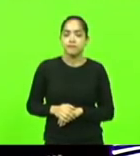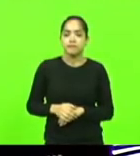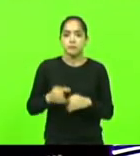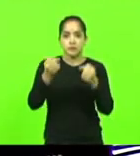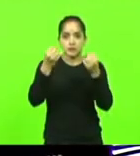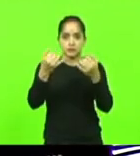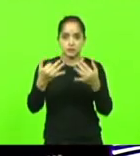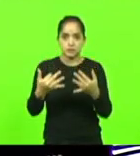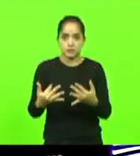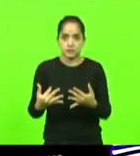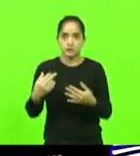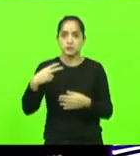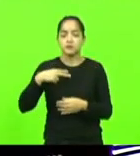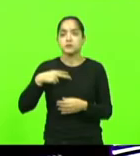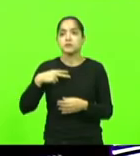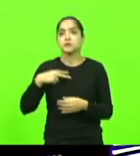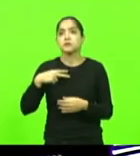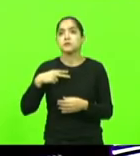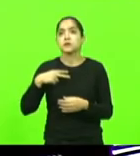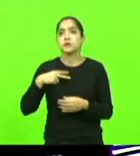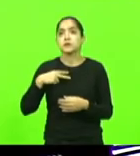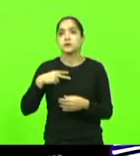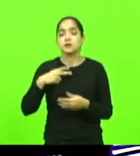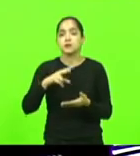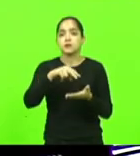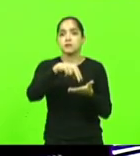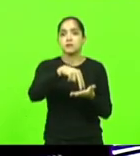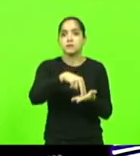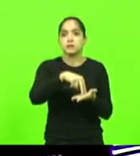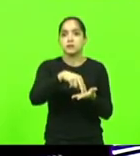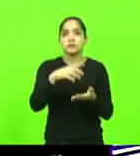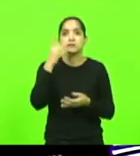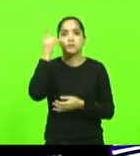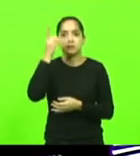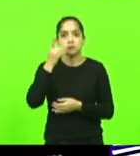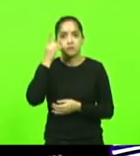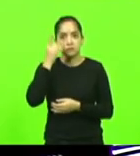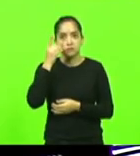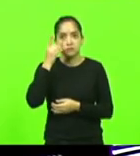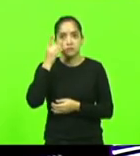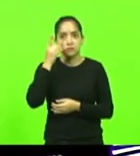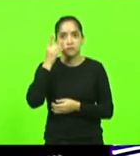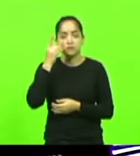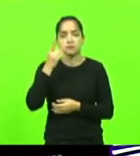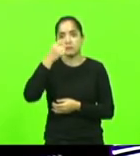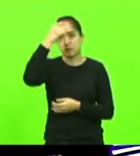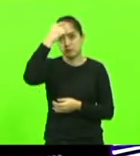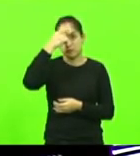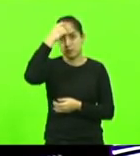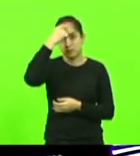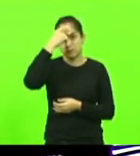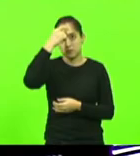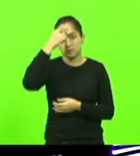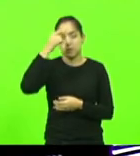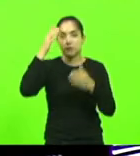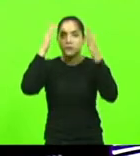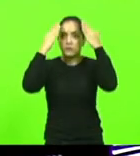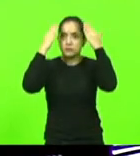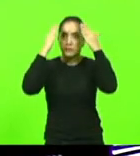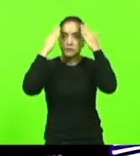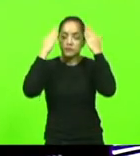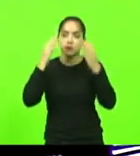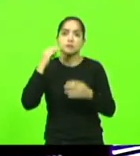Explicações pessoais. Fizeram uso da palavra os senhores deputados Maurício Crudilar, José Milton Schaeffer,